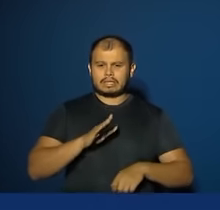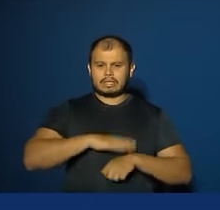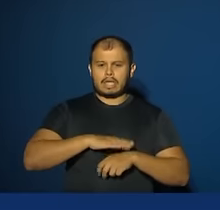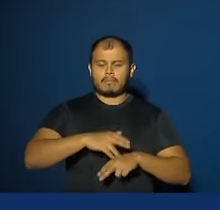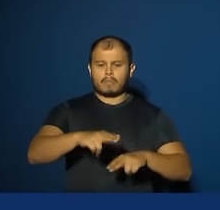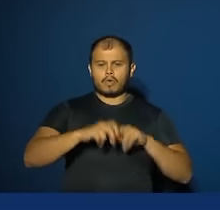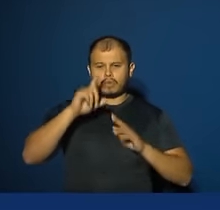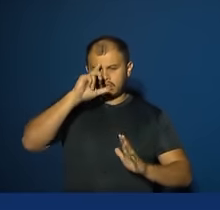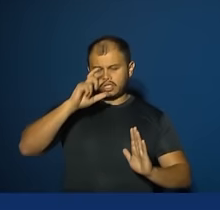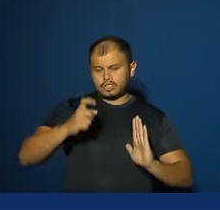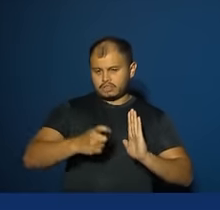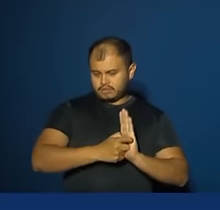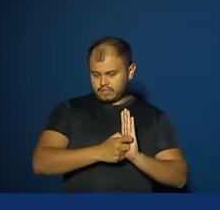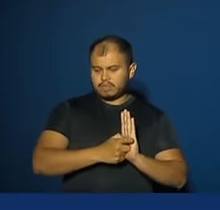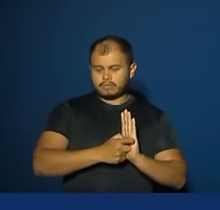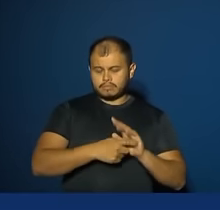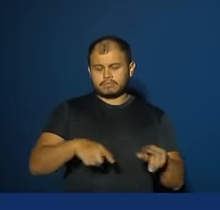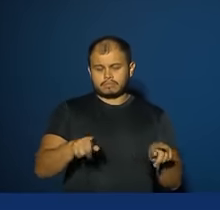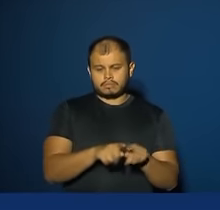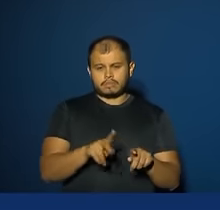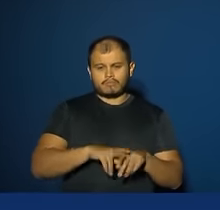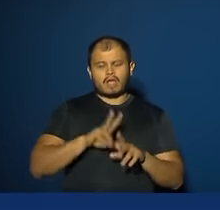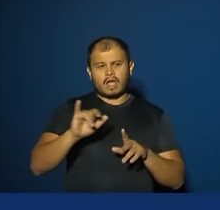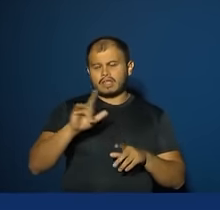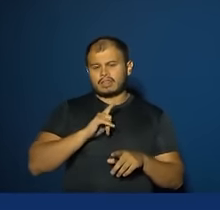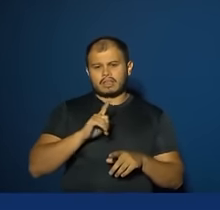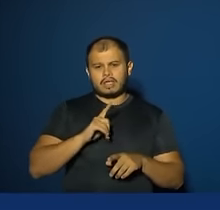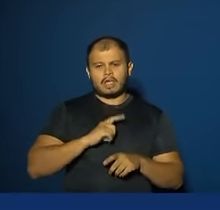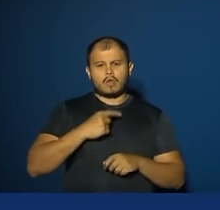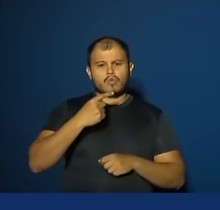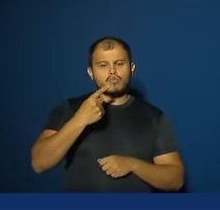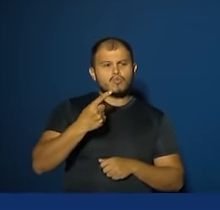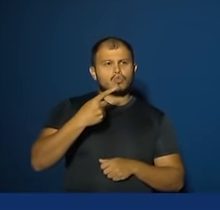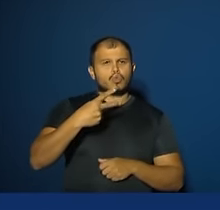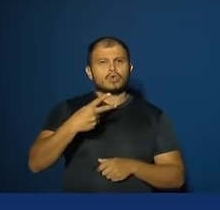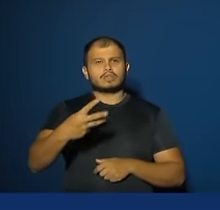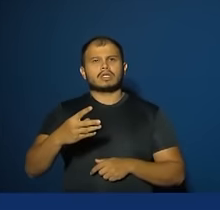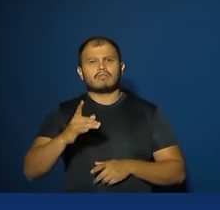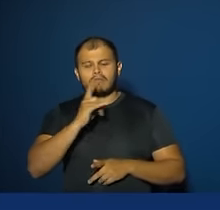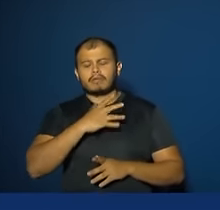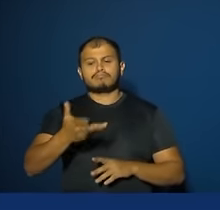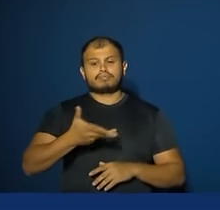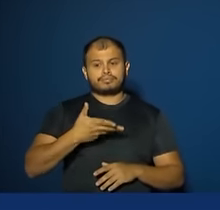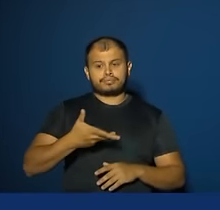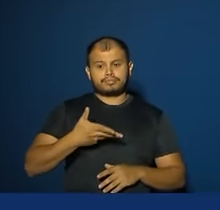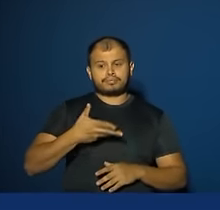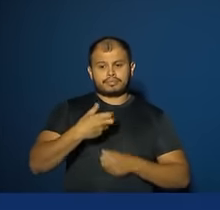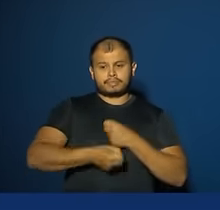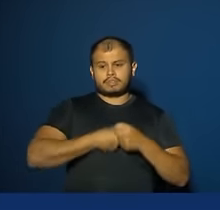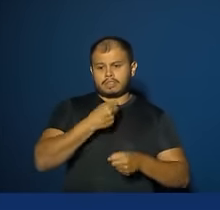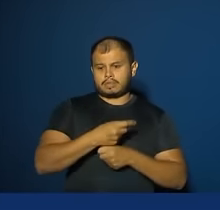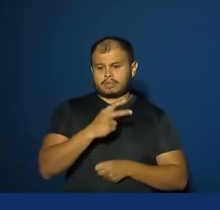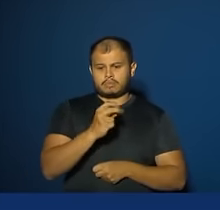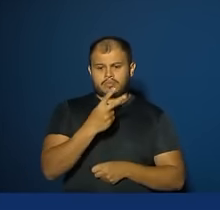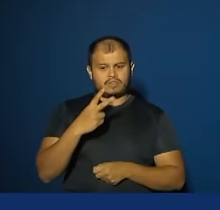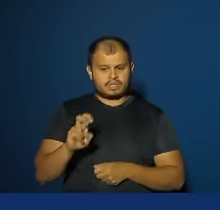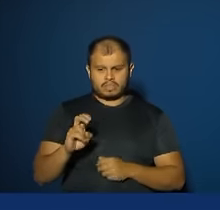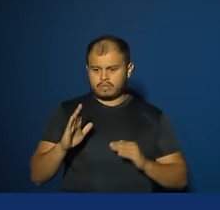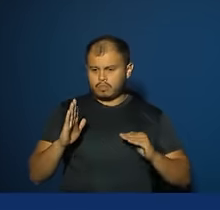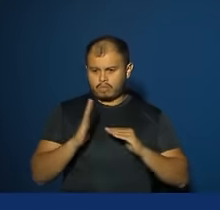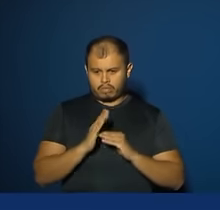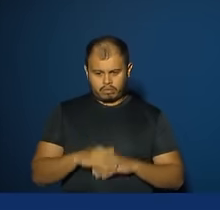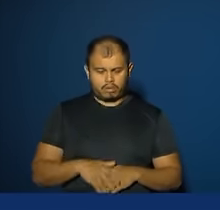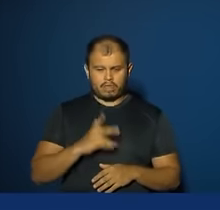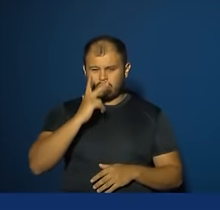inteligência artificial, por mais um, mais dois, acho que não vai ter nenhuma desaceleração em 2025. E eu acho que as